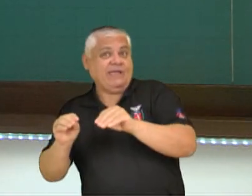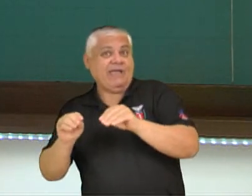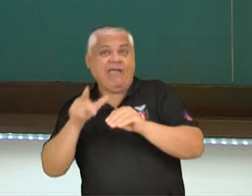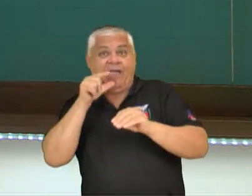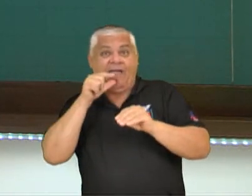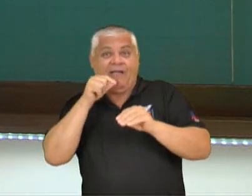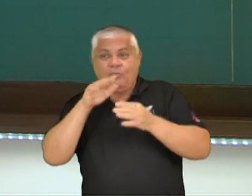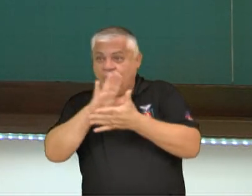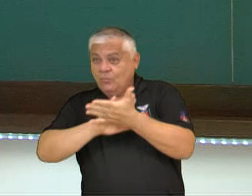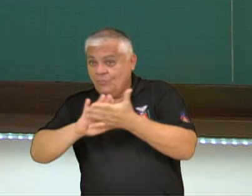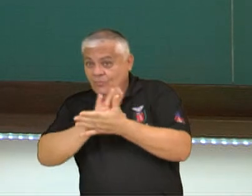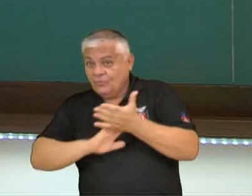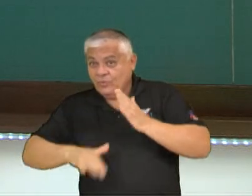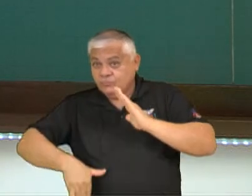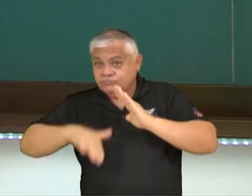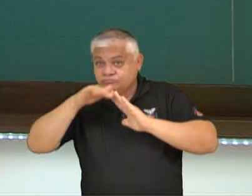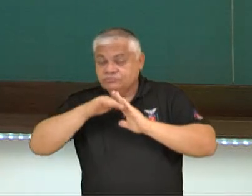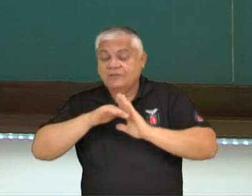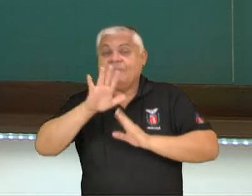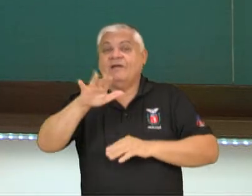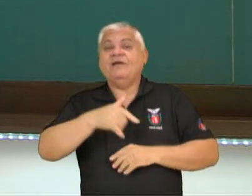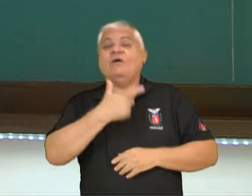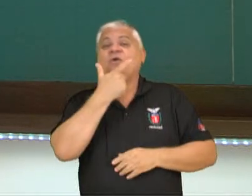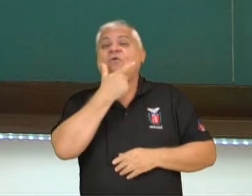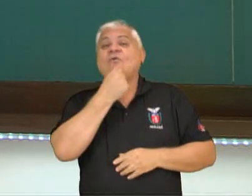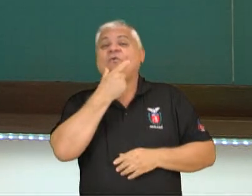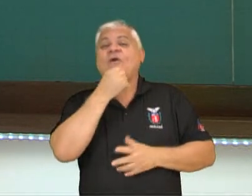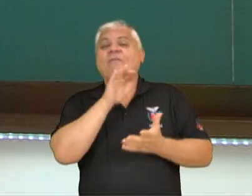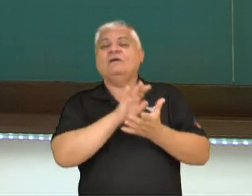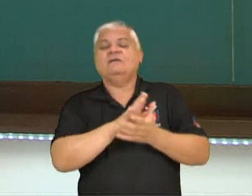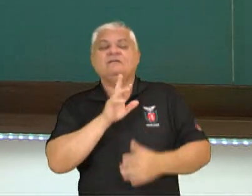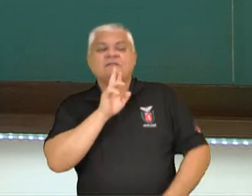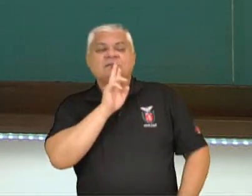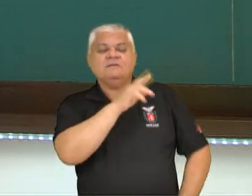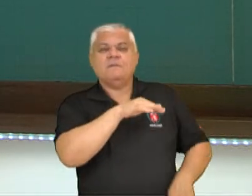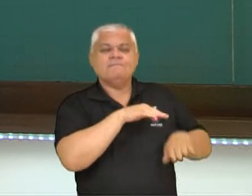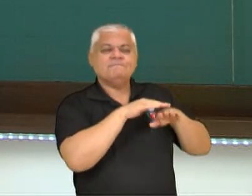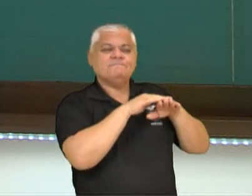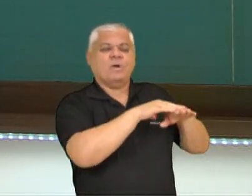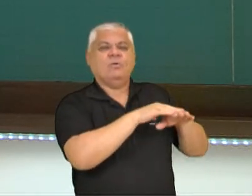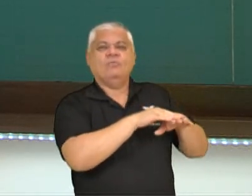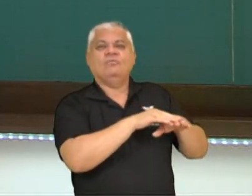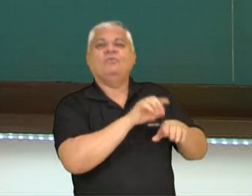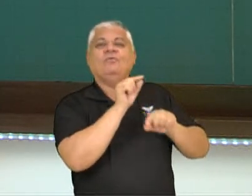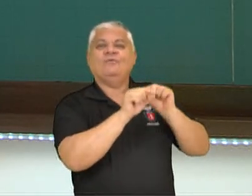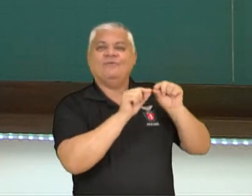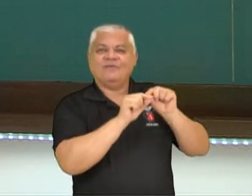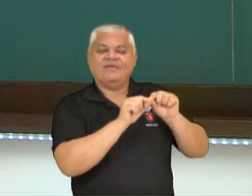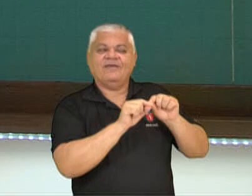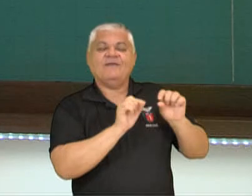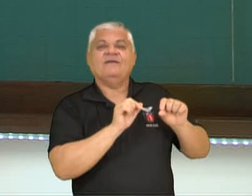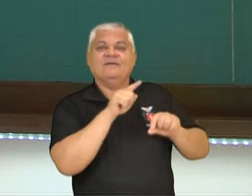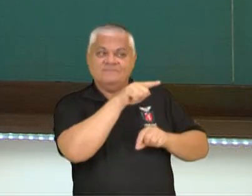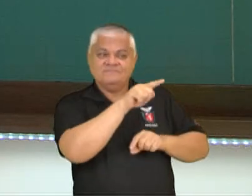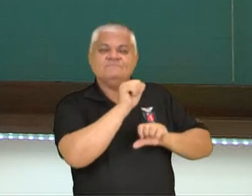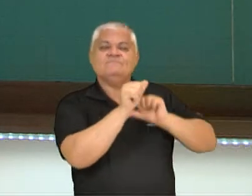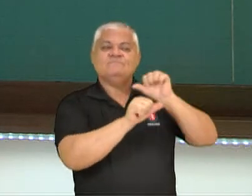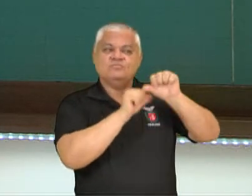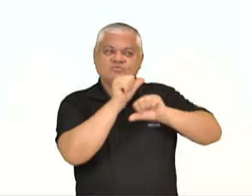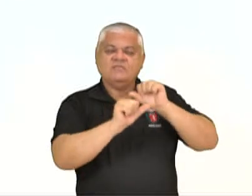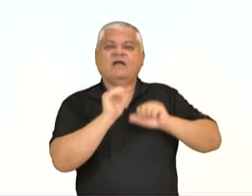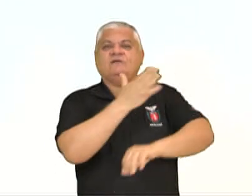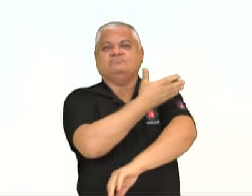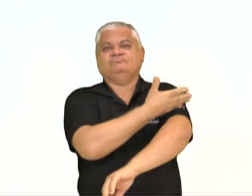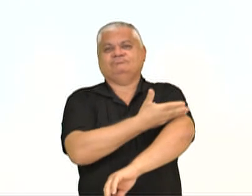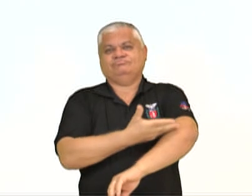enchente. Mas ele surpreende, então essa ruptura de expectativas também é uma das características deste gênero